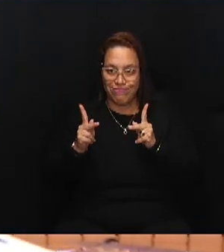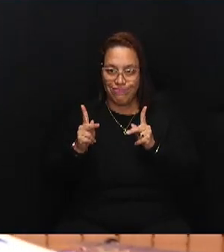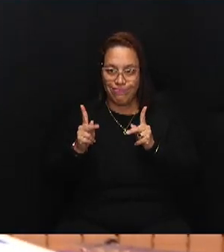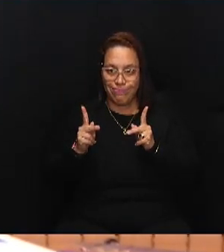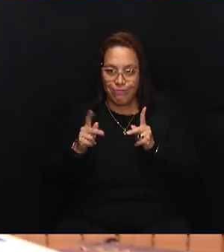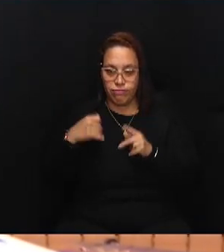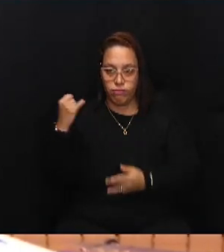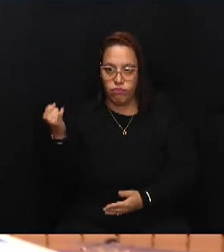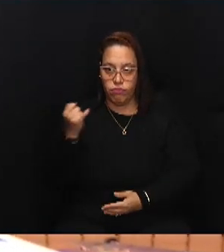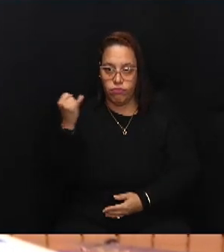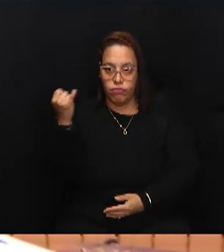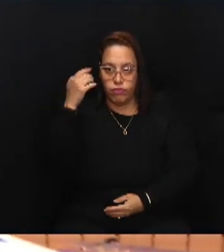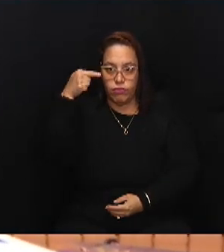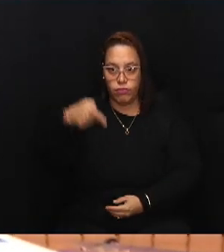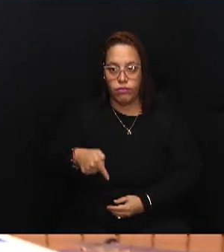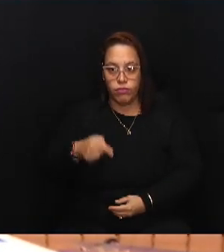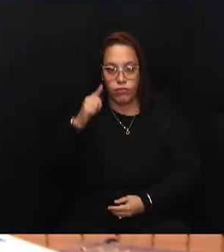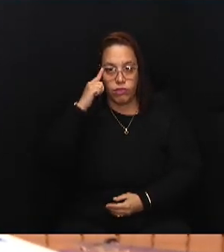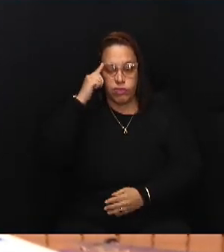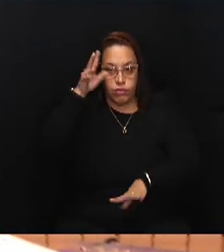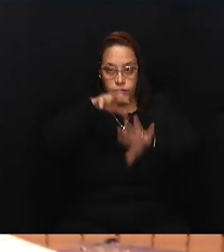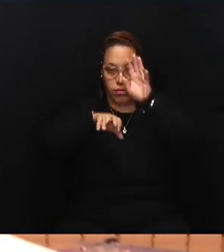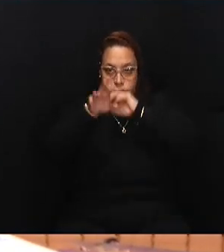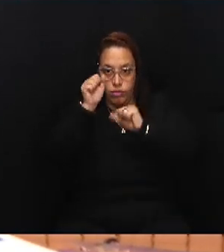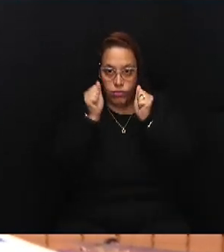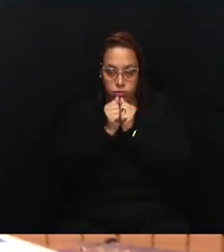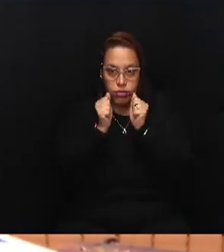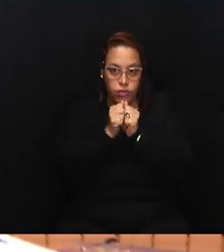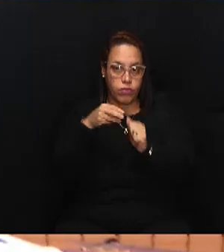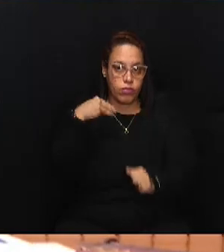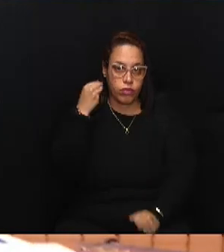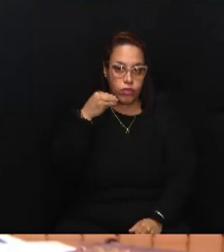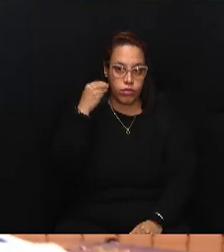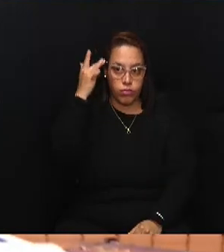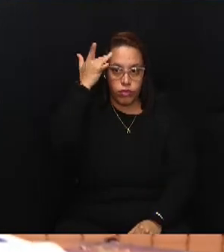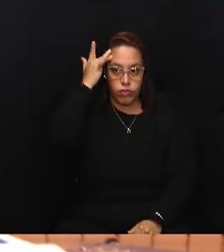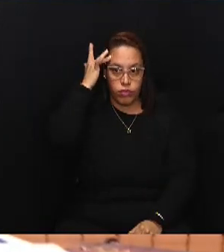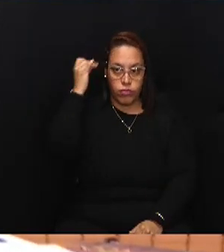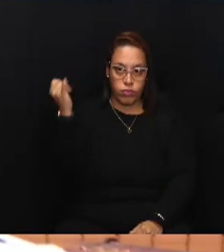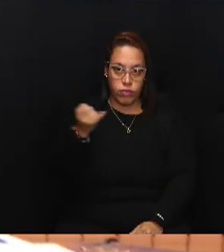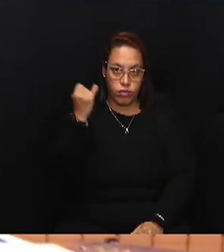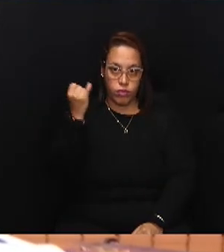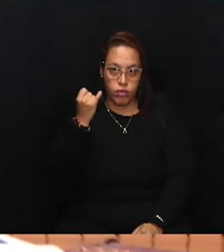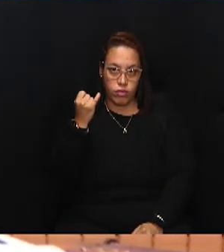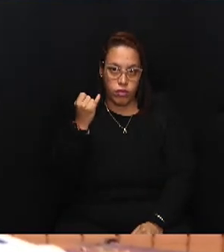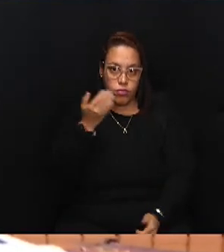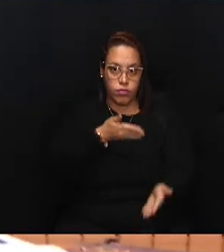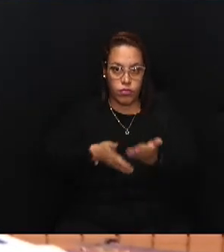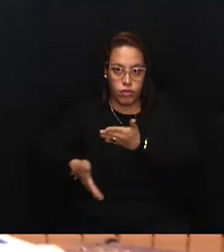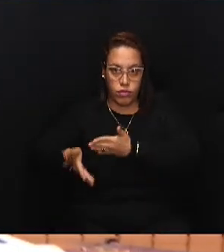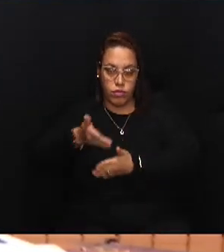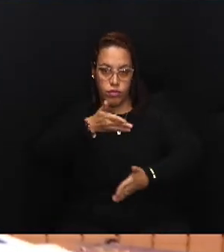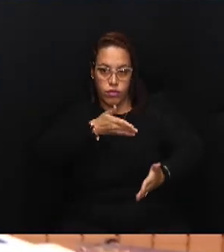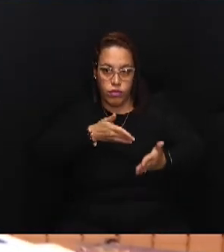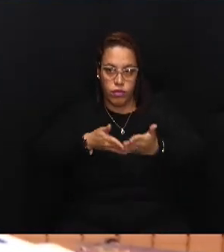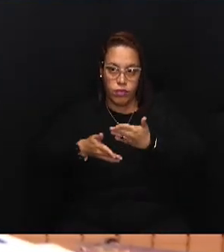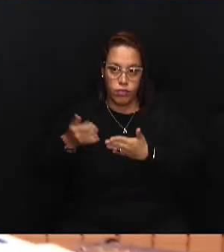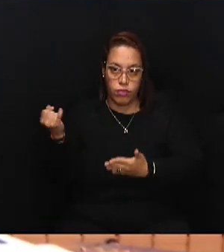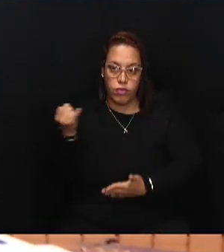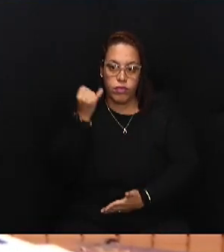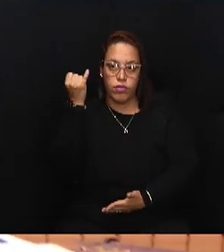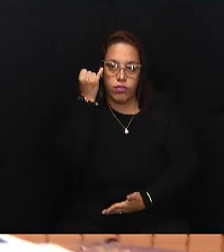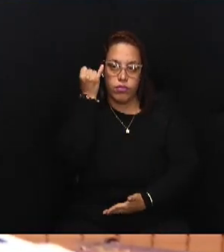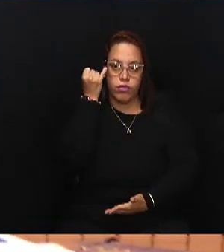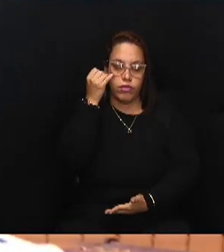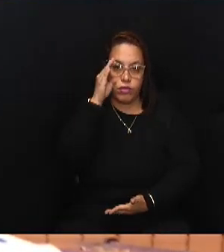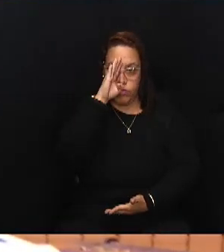a importância de estar aqui e aprender com vocês, a experiência, né? Eu acho que isso aí é muito importante para a gente, para conduzir. E a importância que eu sempre falei para o